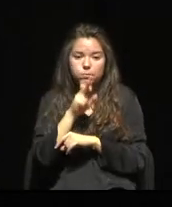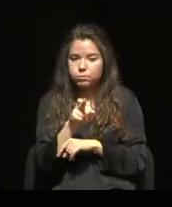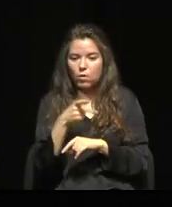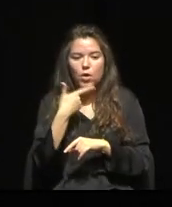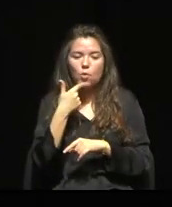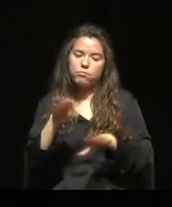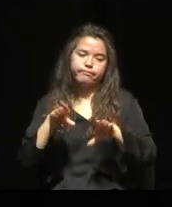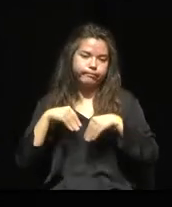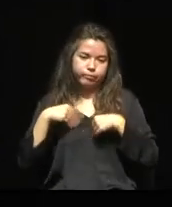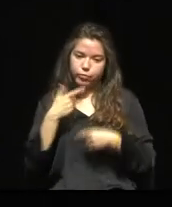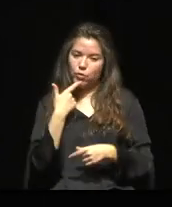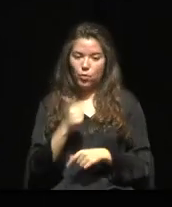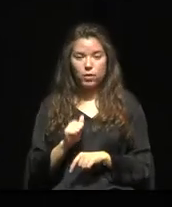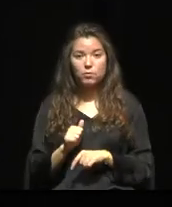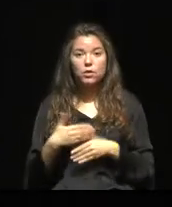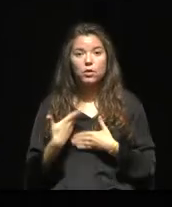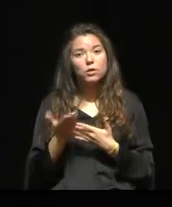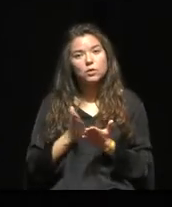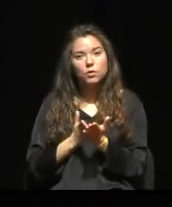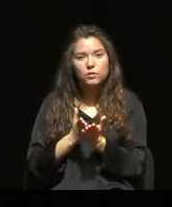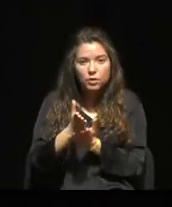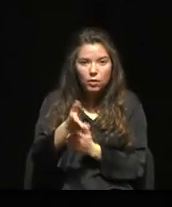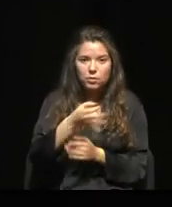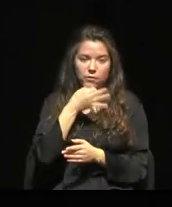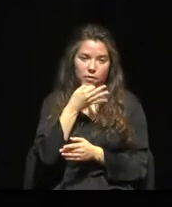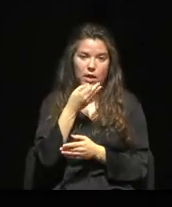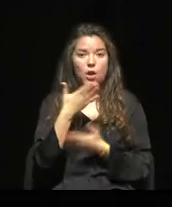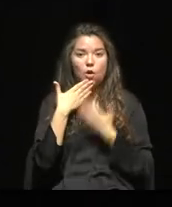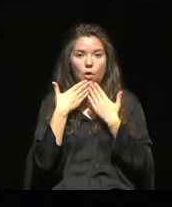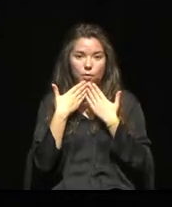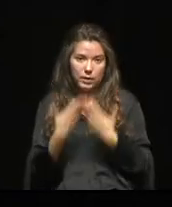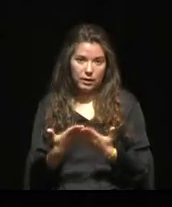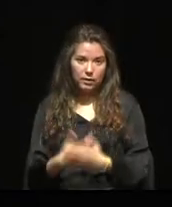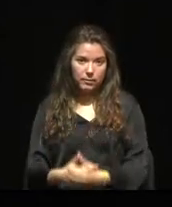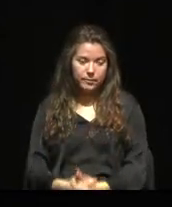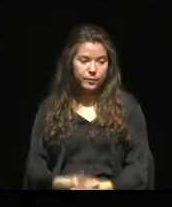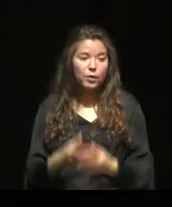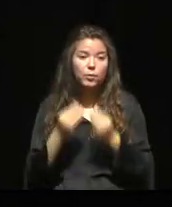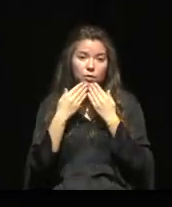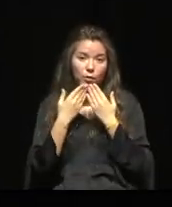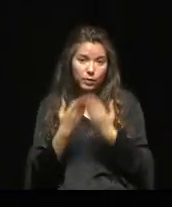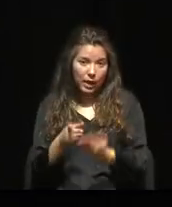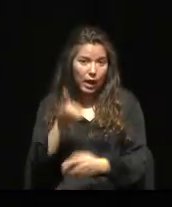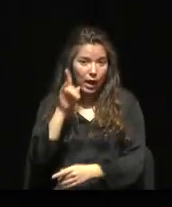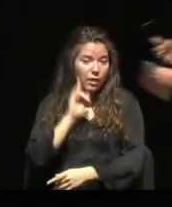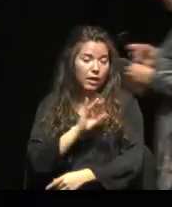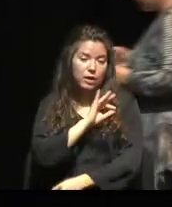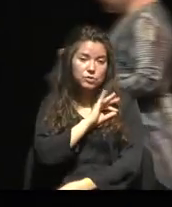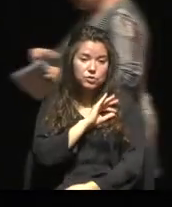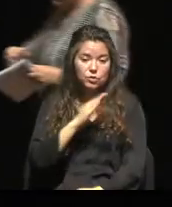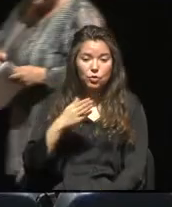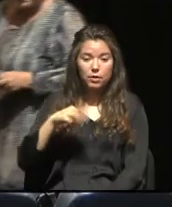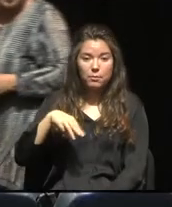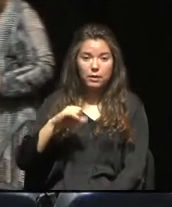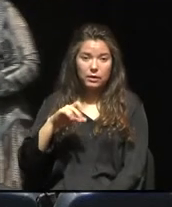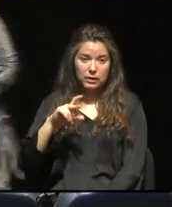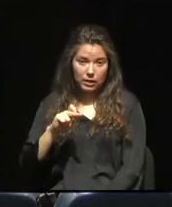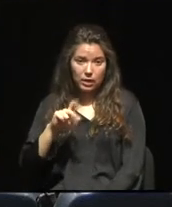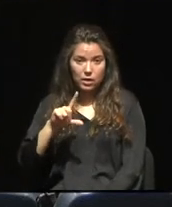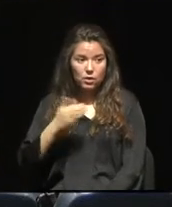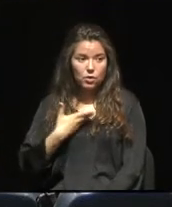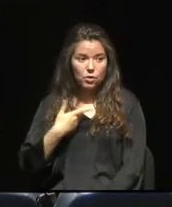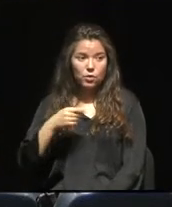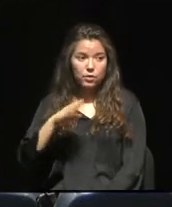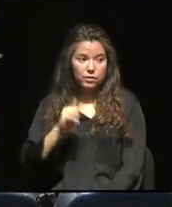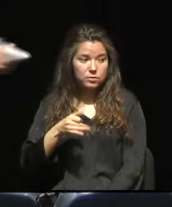inaceitável nós continuaremos a falar obrigada muito obrigada agradeço a sena Maria de Lourdes Pinheiro pergunto